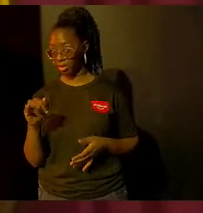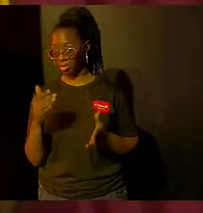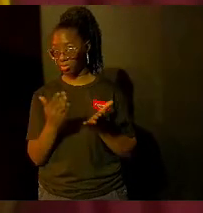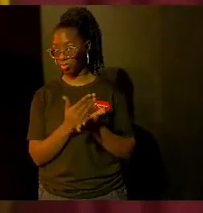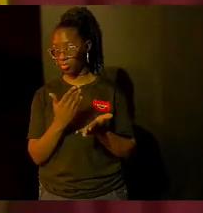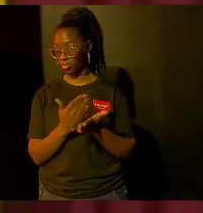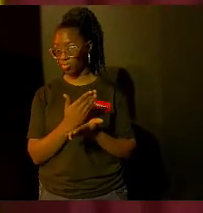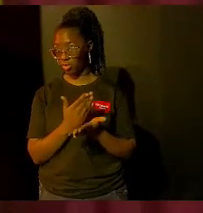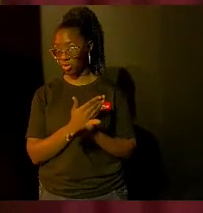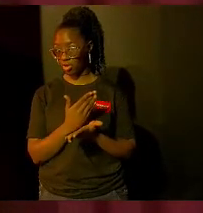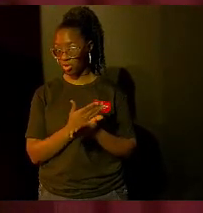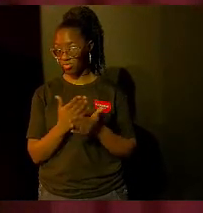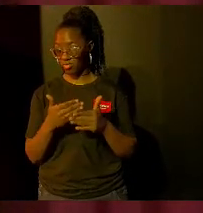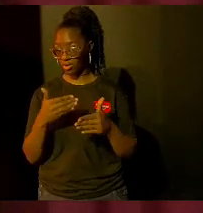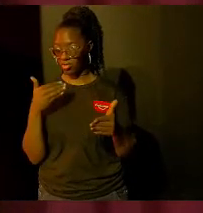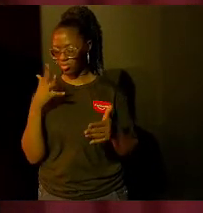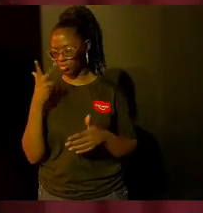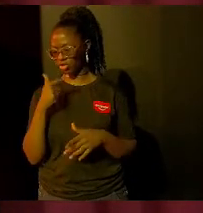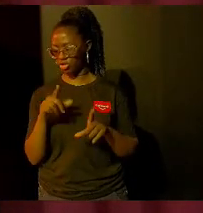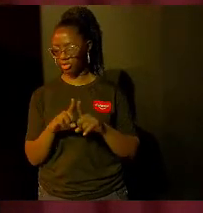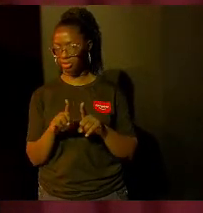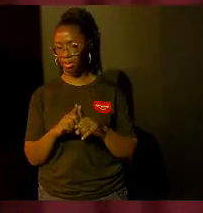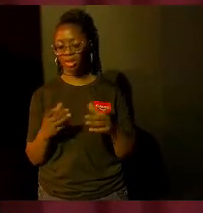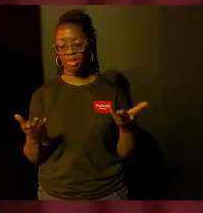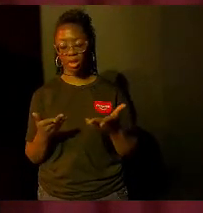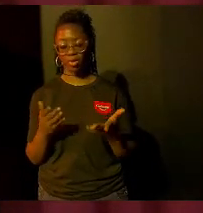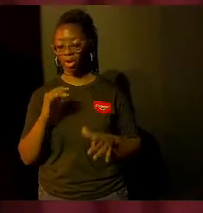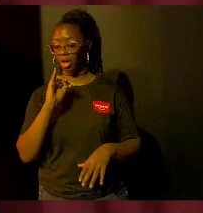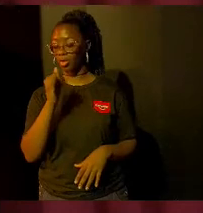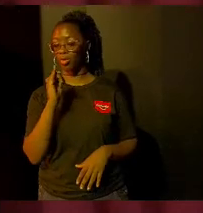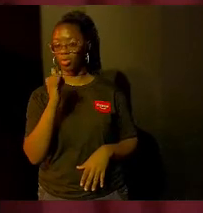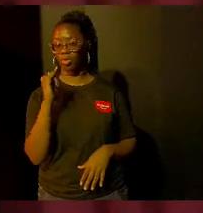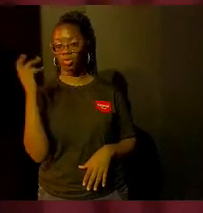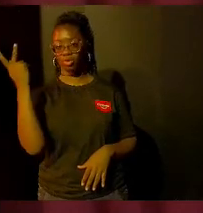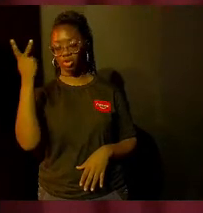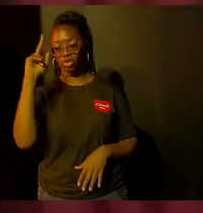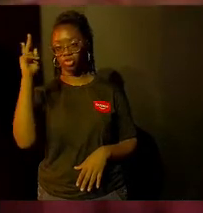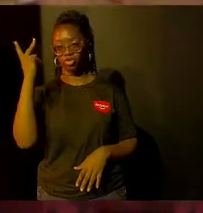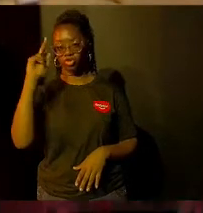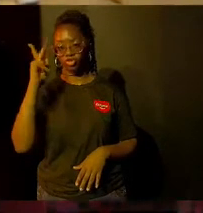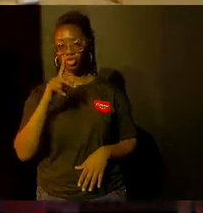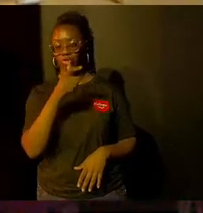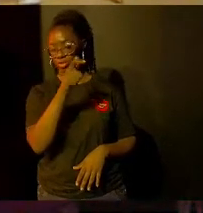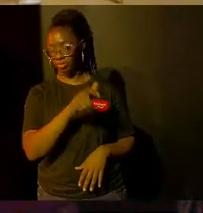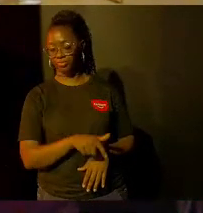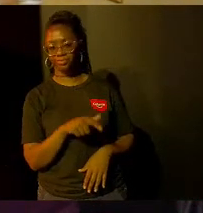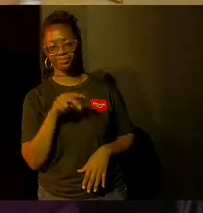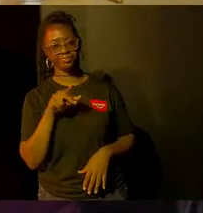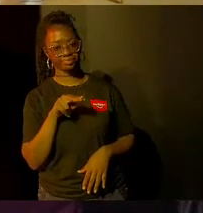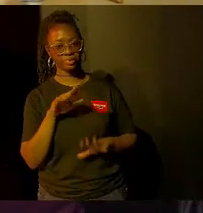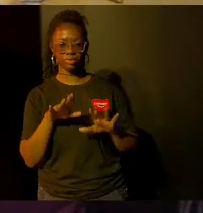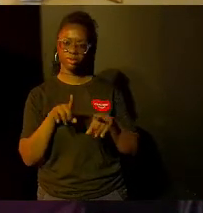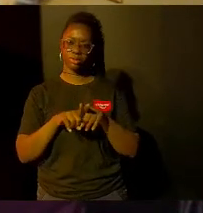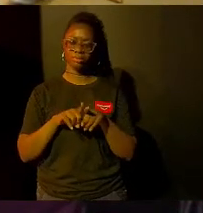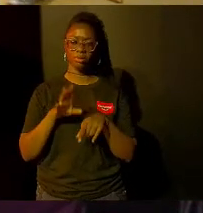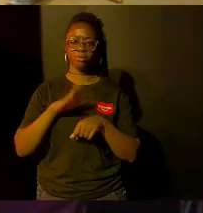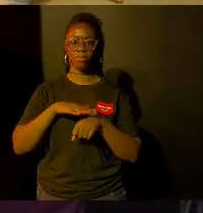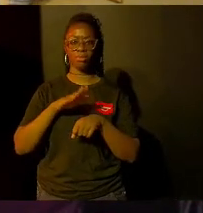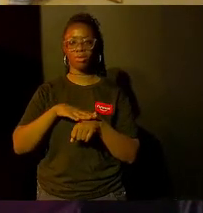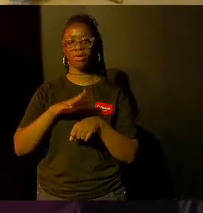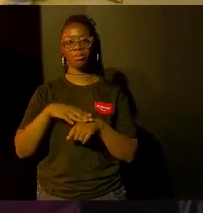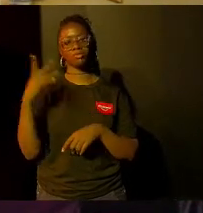bonito também e agora esse que Ele conta a história do irmão mas quanto a sua história também né